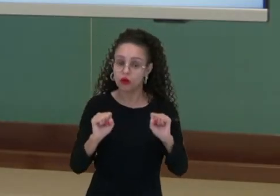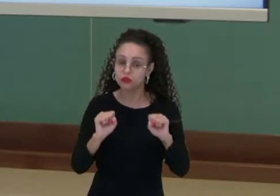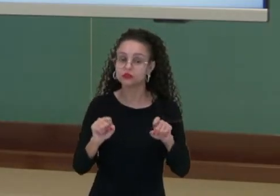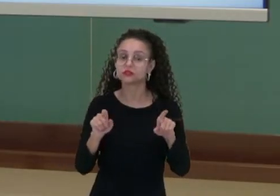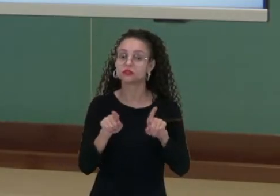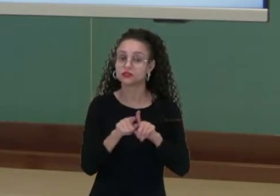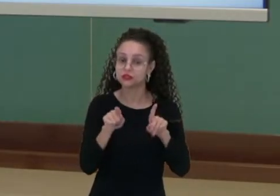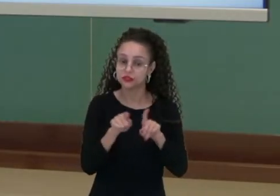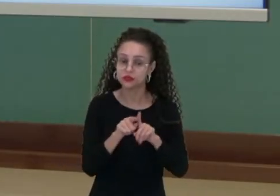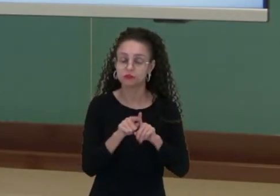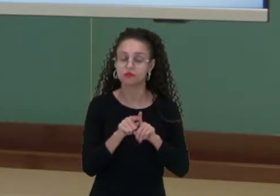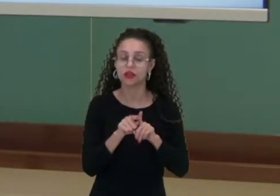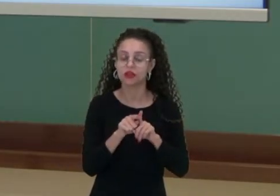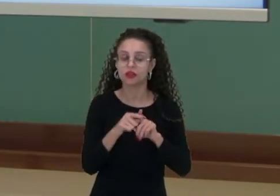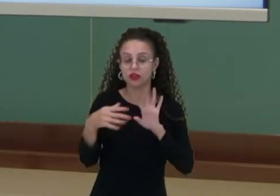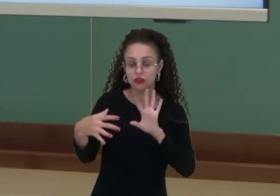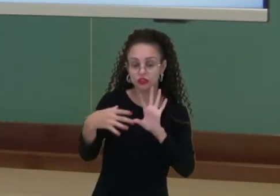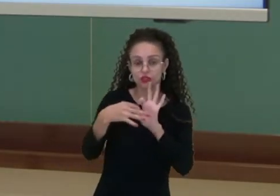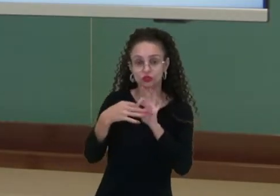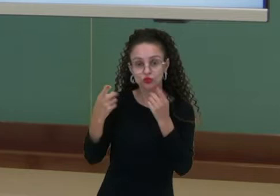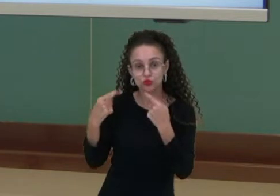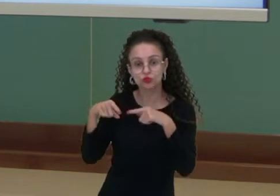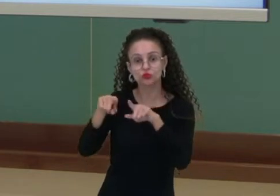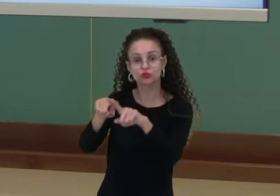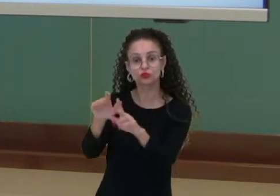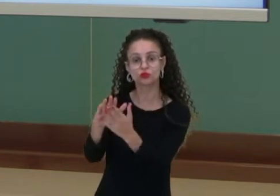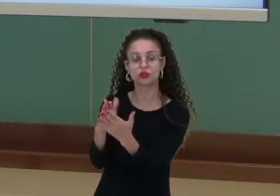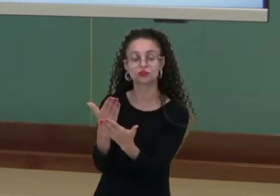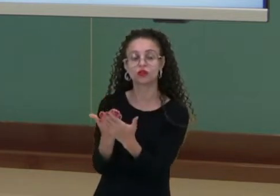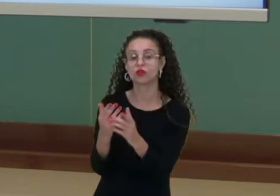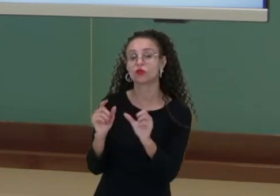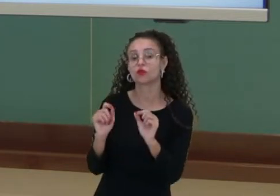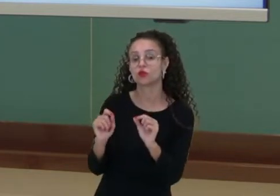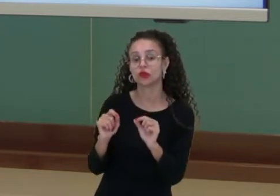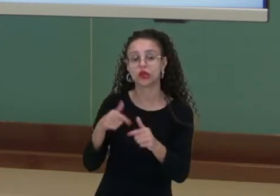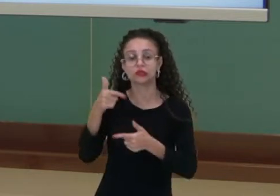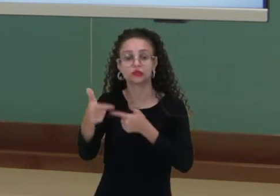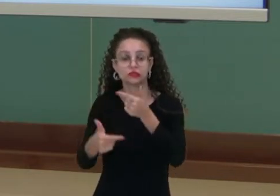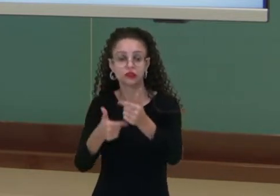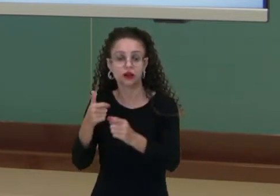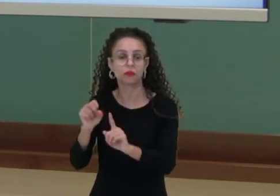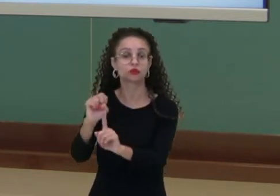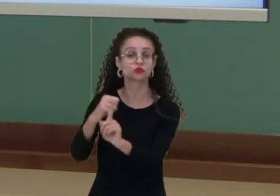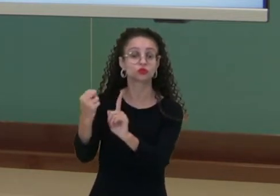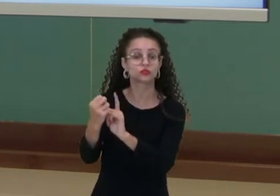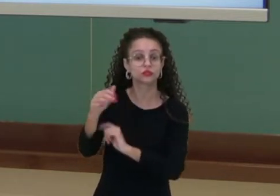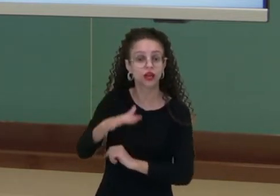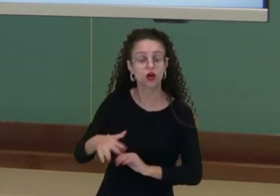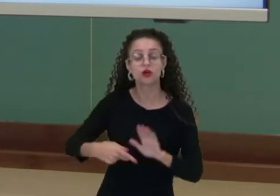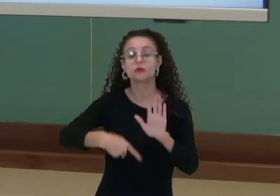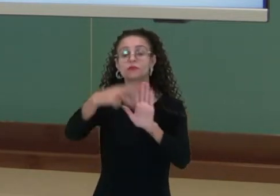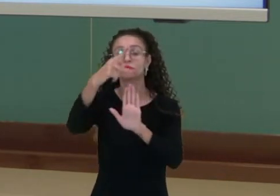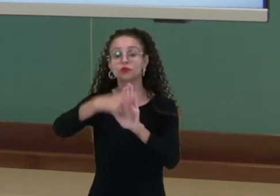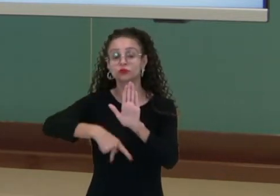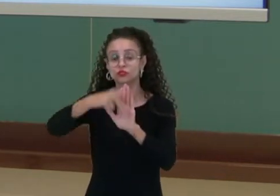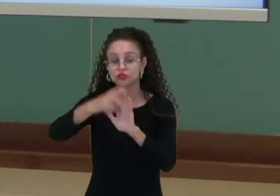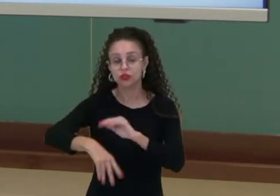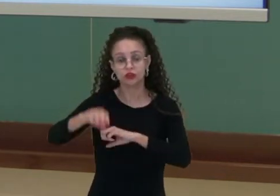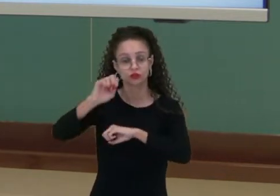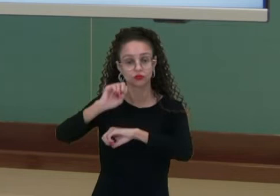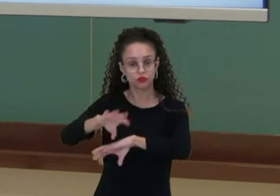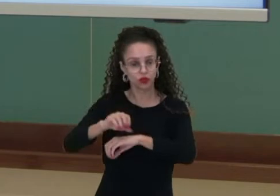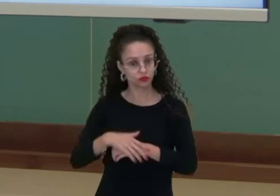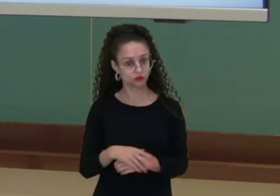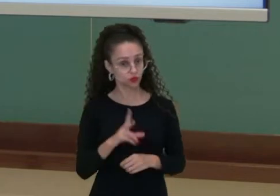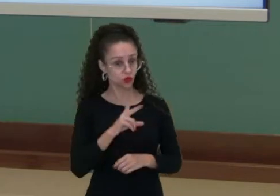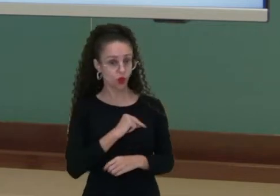trabalhar junto com o colégio, com a escola, em trabalhos sociais, em projetos educacionais. Nossa,